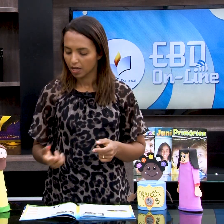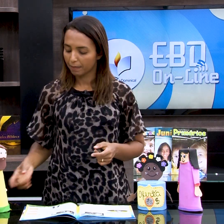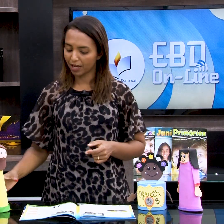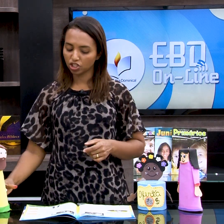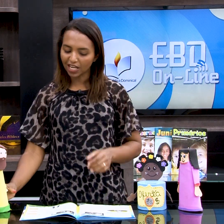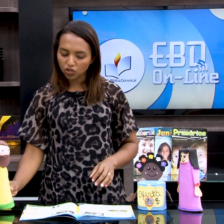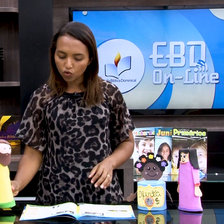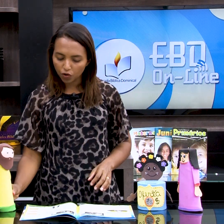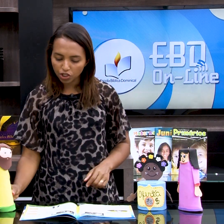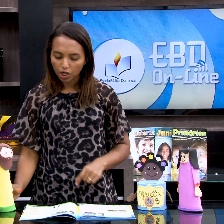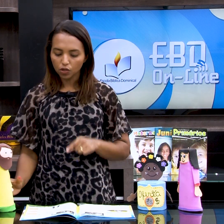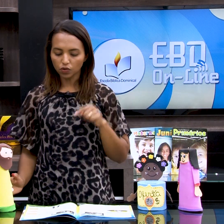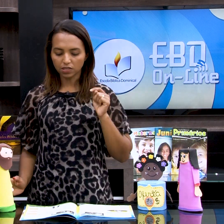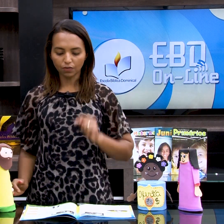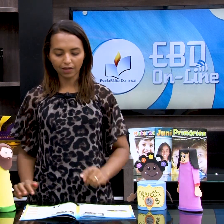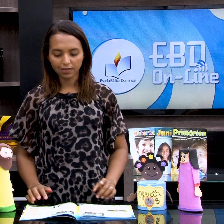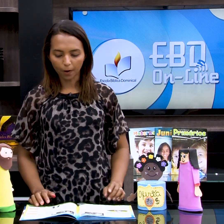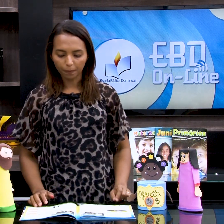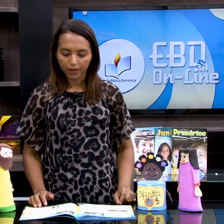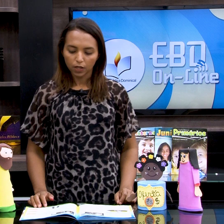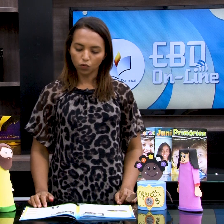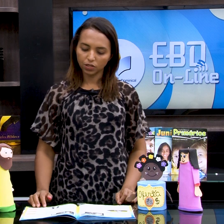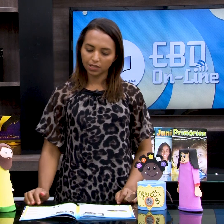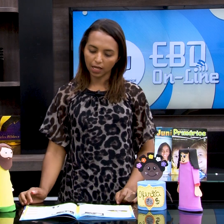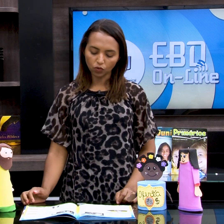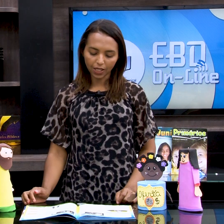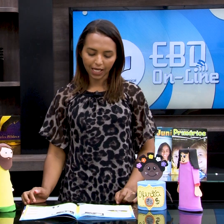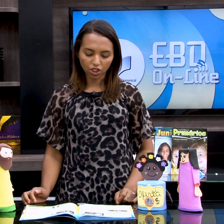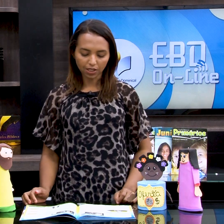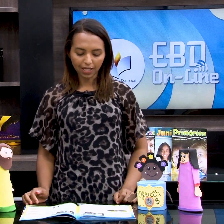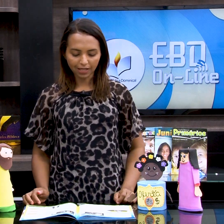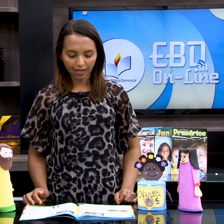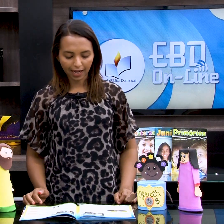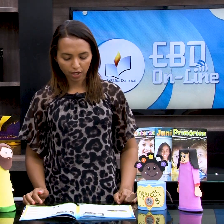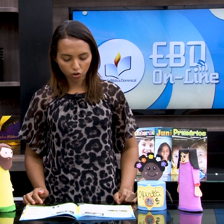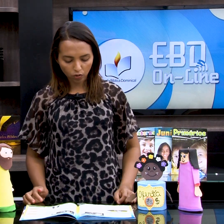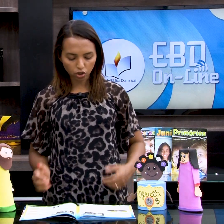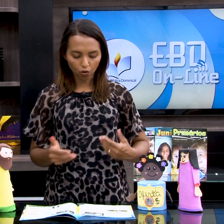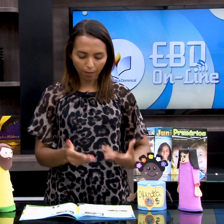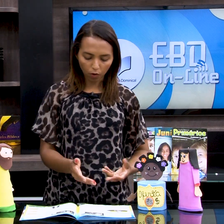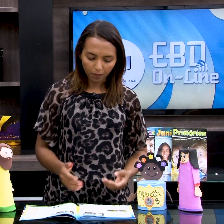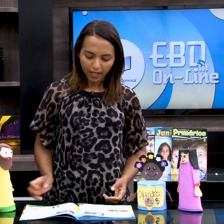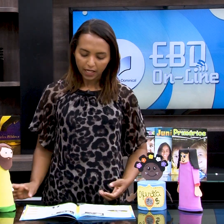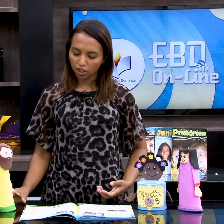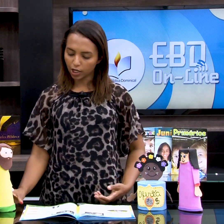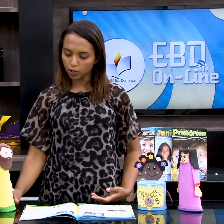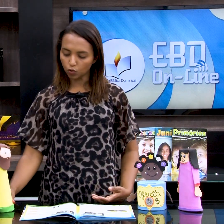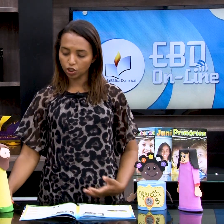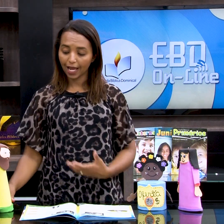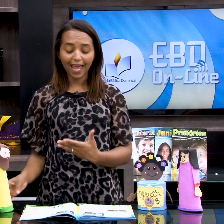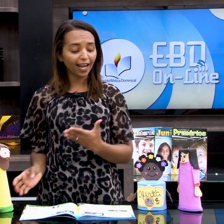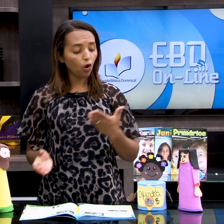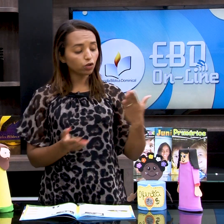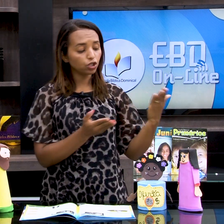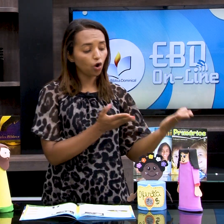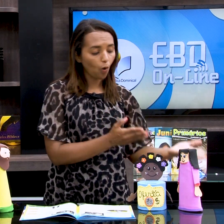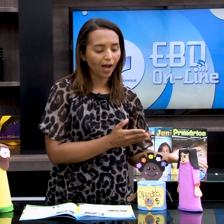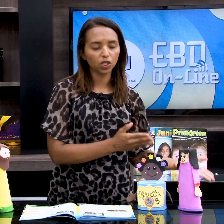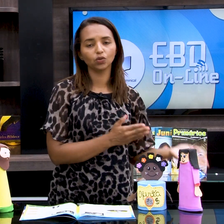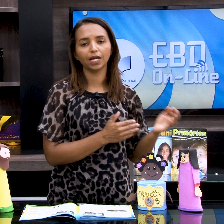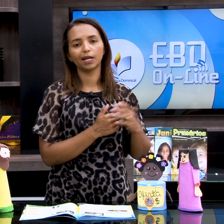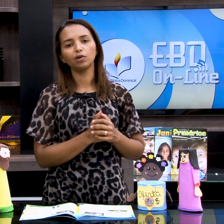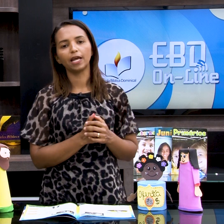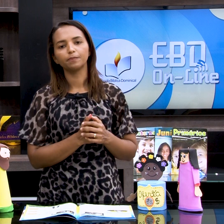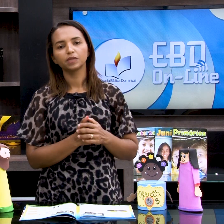todos mas Jesus nos ensinou a lição nos dizendo que a gente tem que entregar as coisas com amor e Jesus elogiou